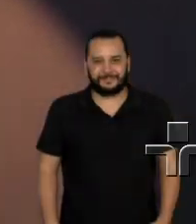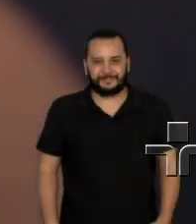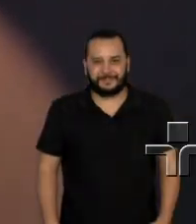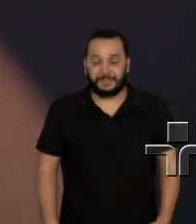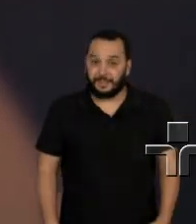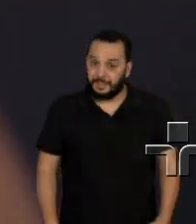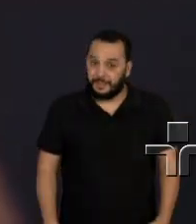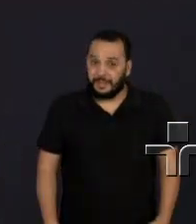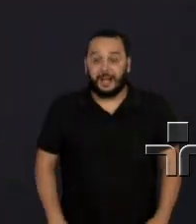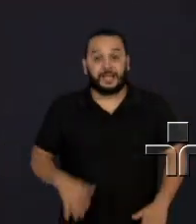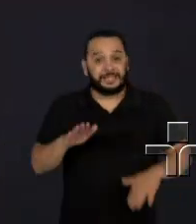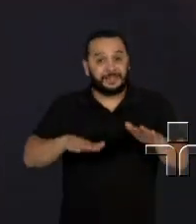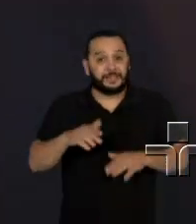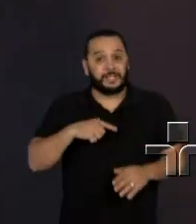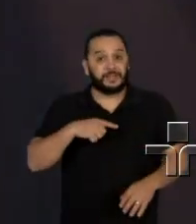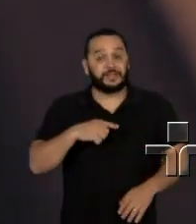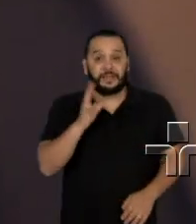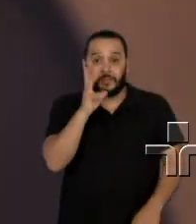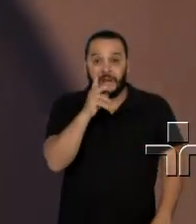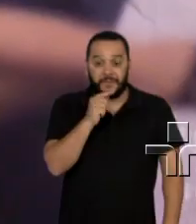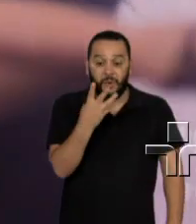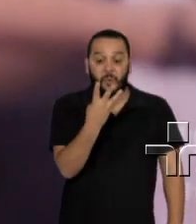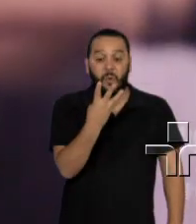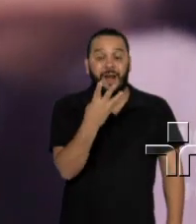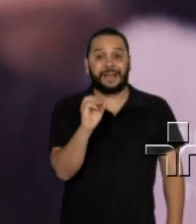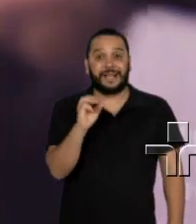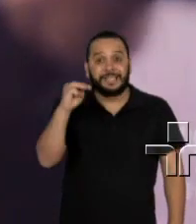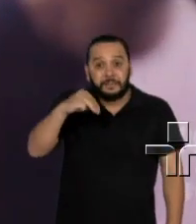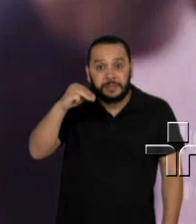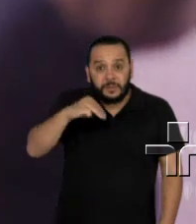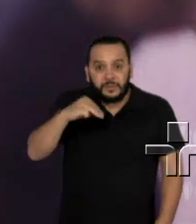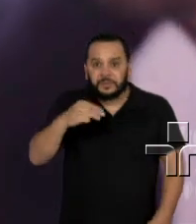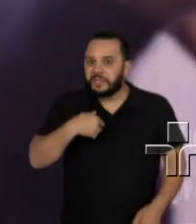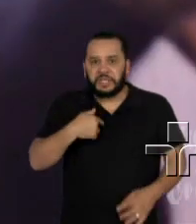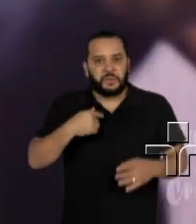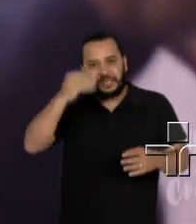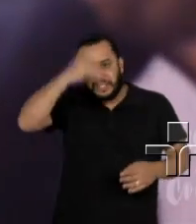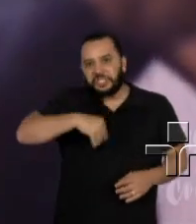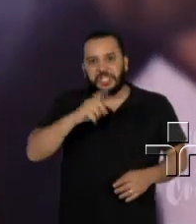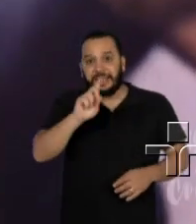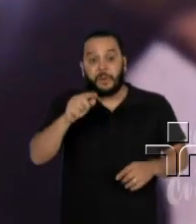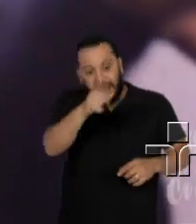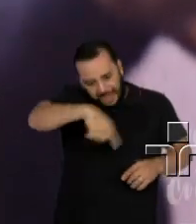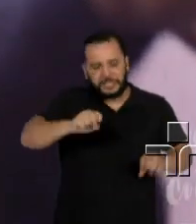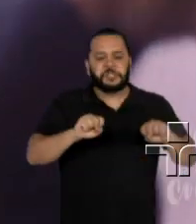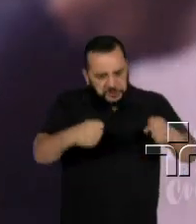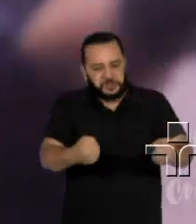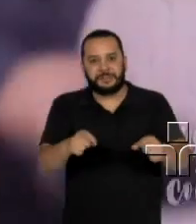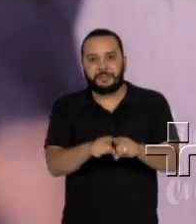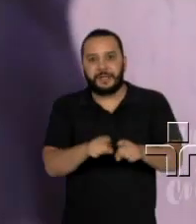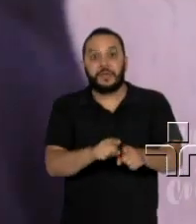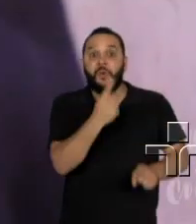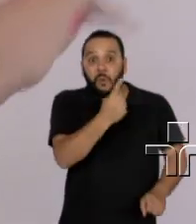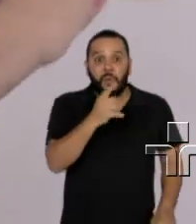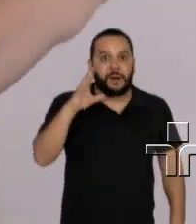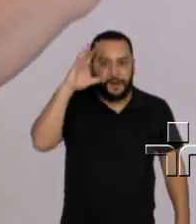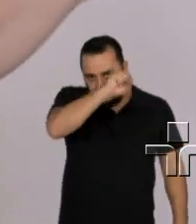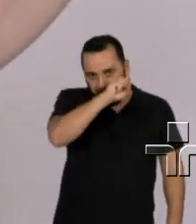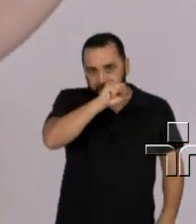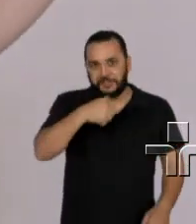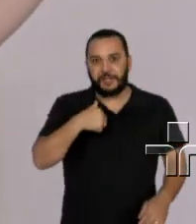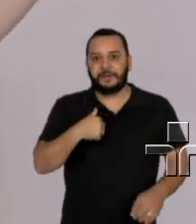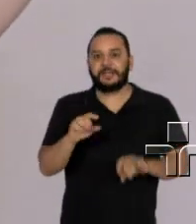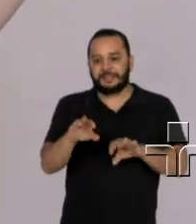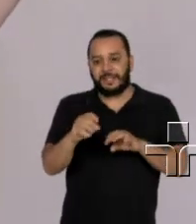às vezes demorava 40 minutos para ensinar um passo mas não existia e ela também não é conforme uma ia aprendendo e ensinando